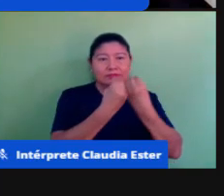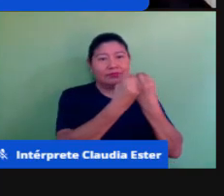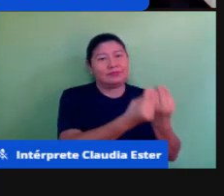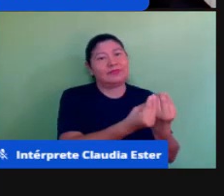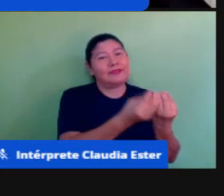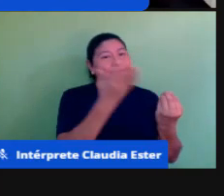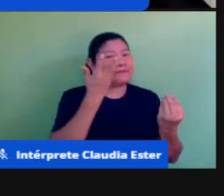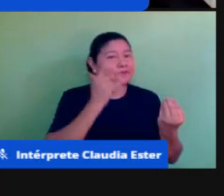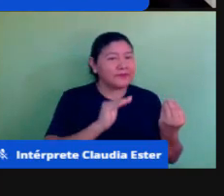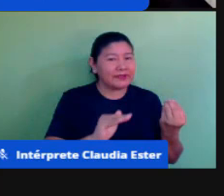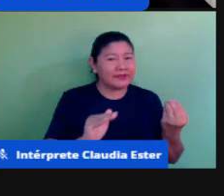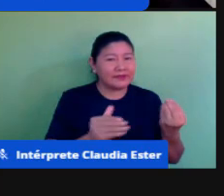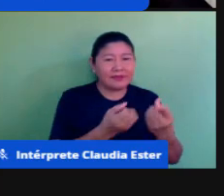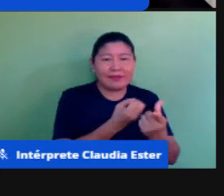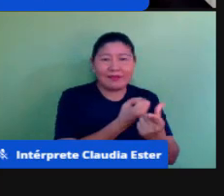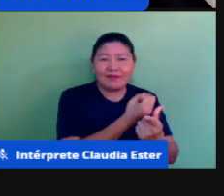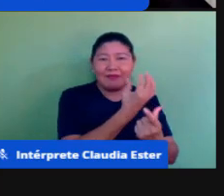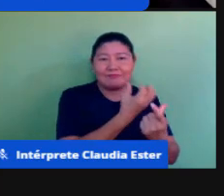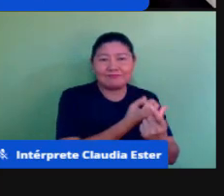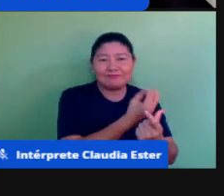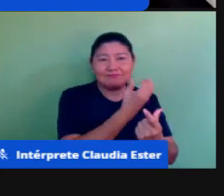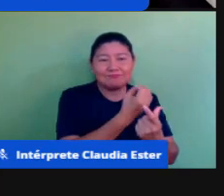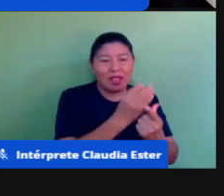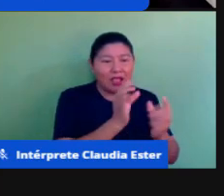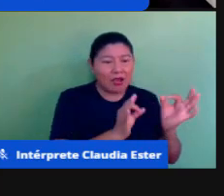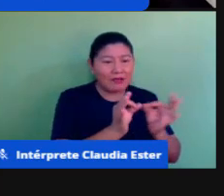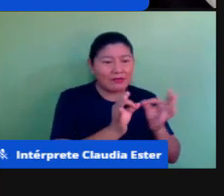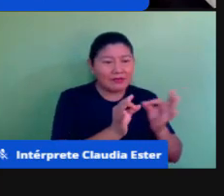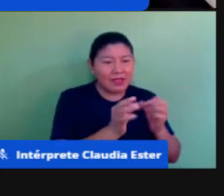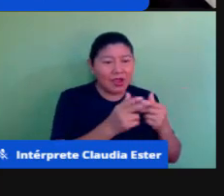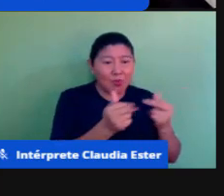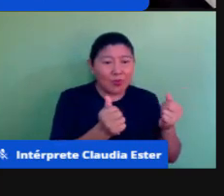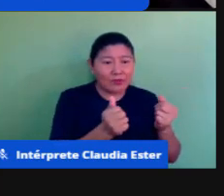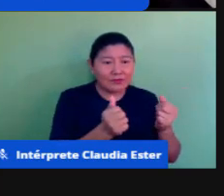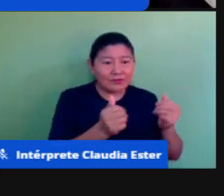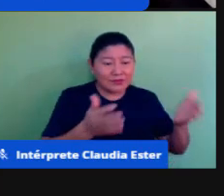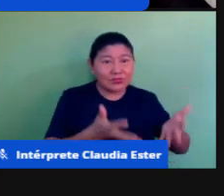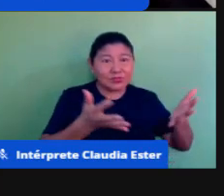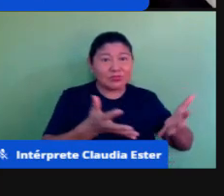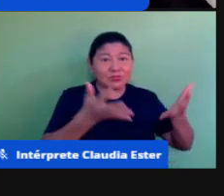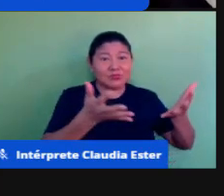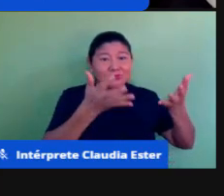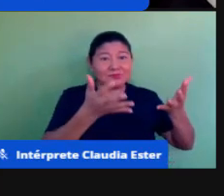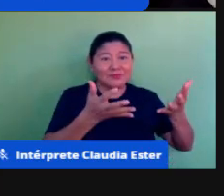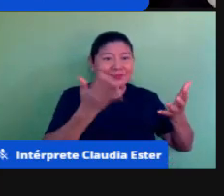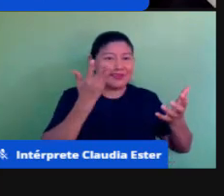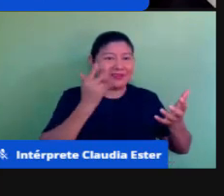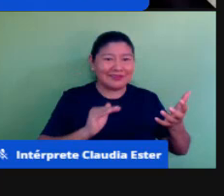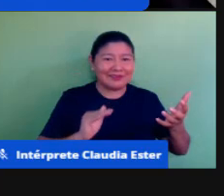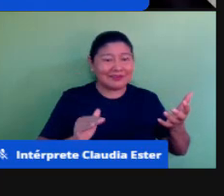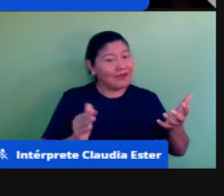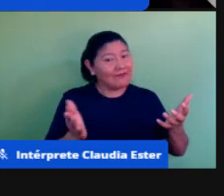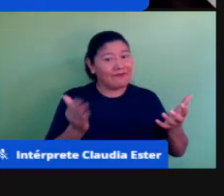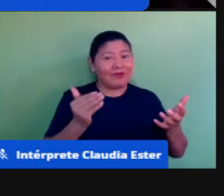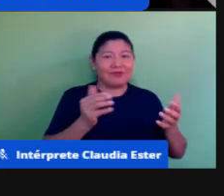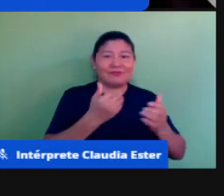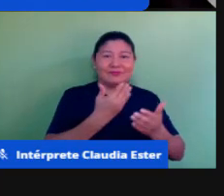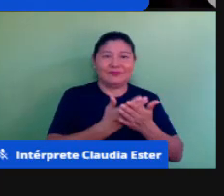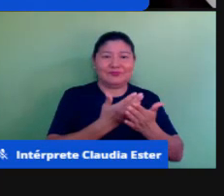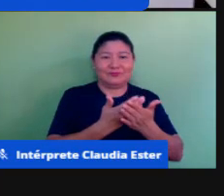que arrumar um argumento para que chegue até ela esse ensino, para